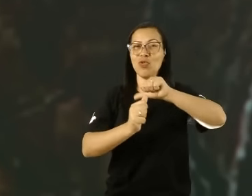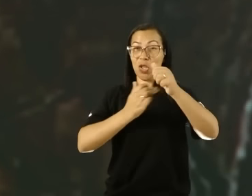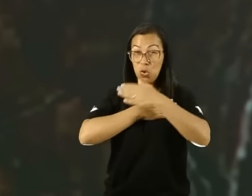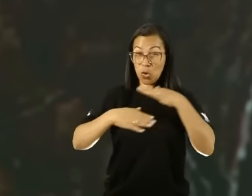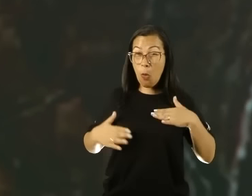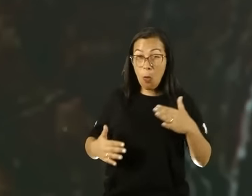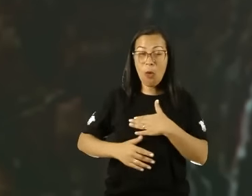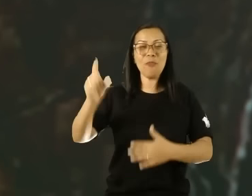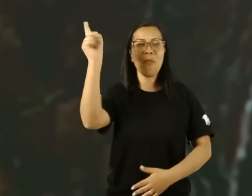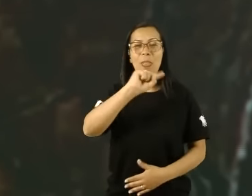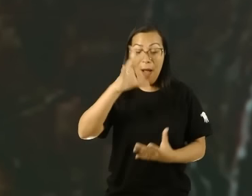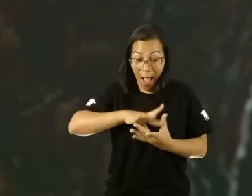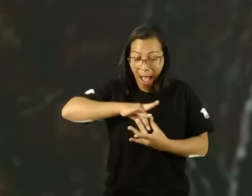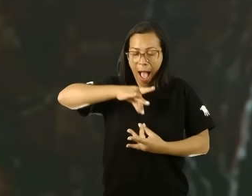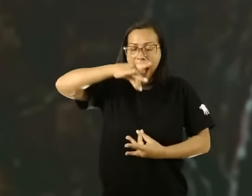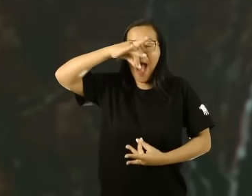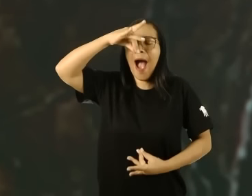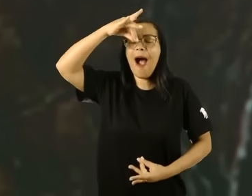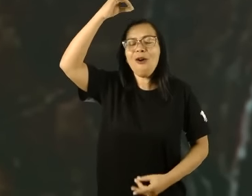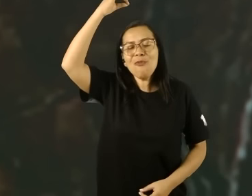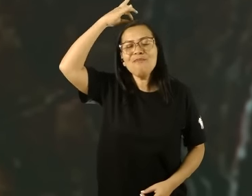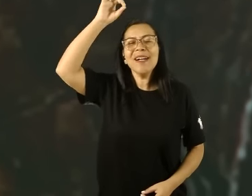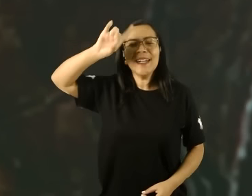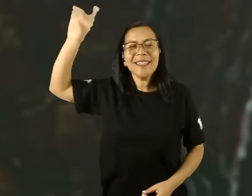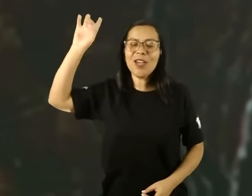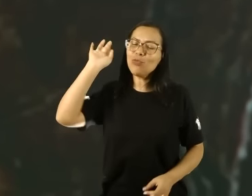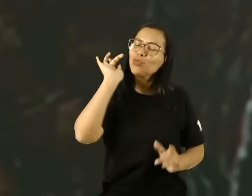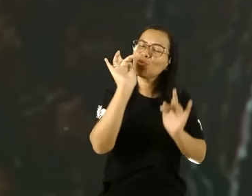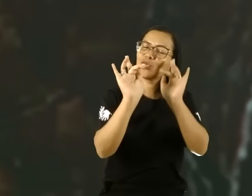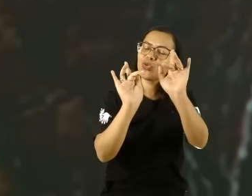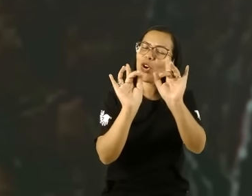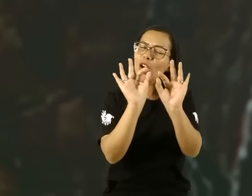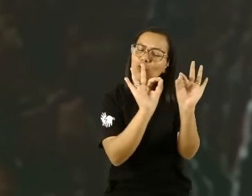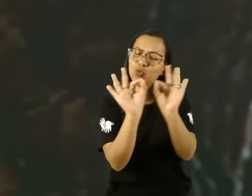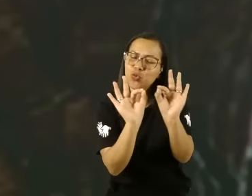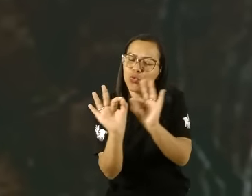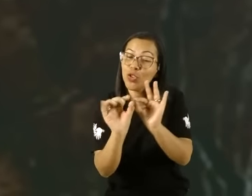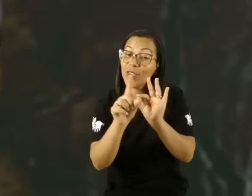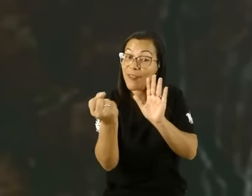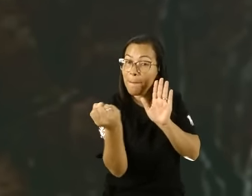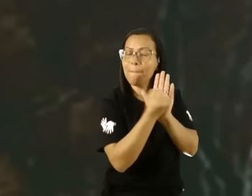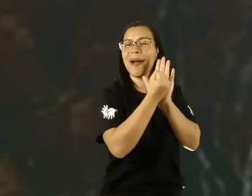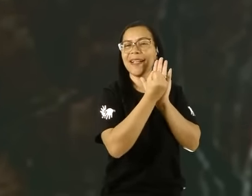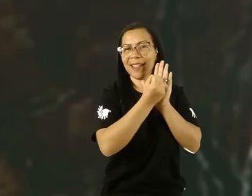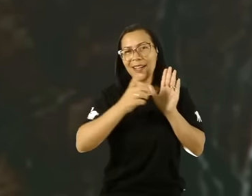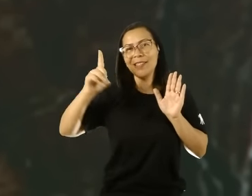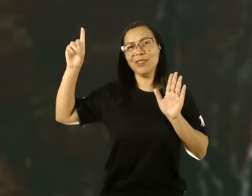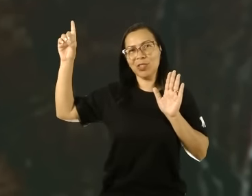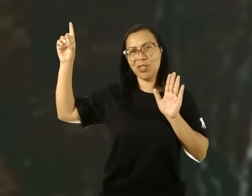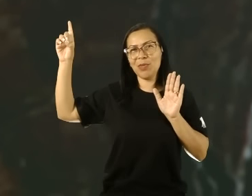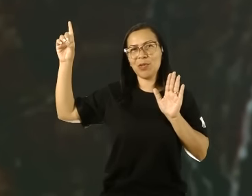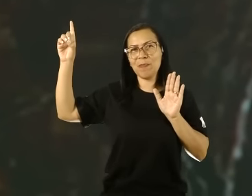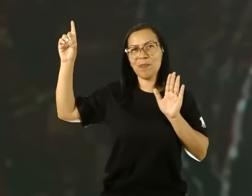você pertence ao Senhor. Por mais cansado que você esteja, Deus tem um propósito na tua vida. Por mais que você esteja dizendo, eu